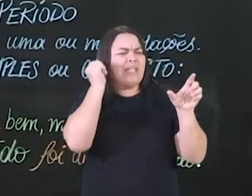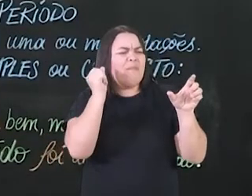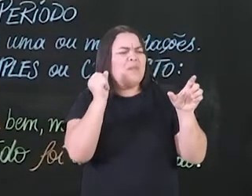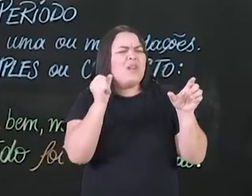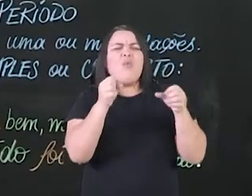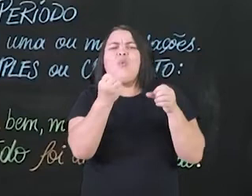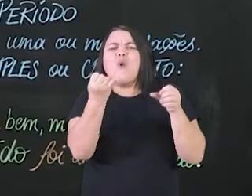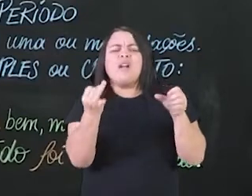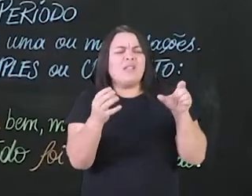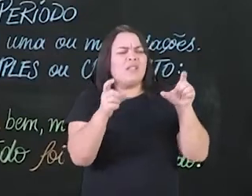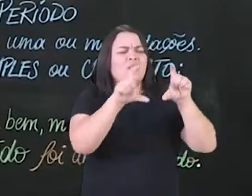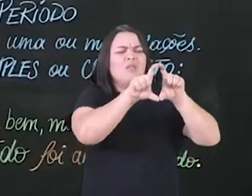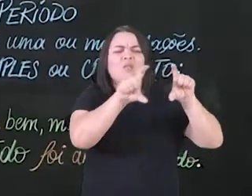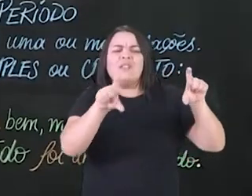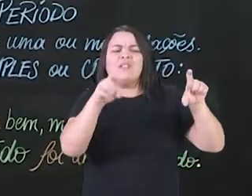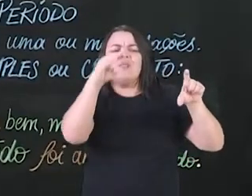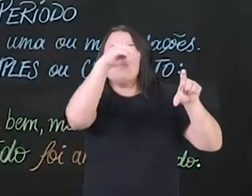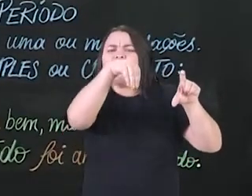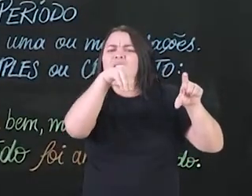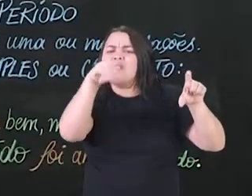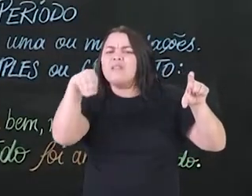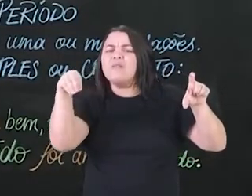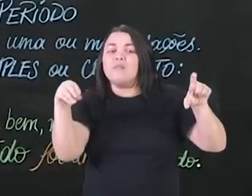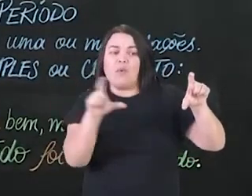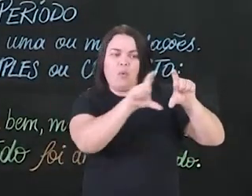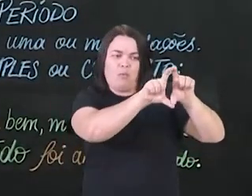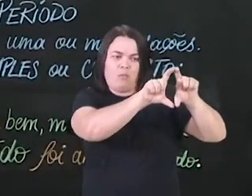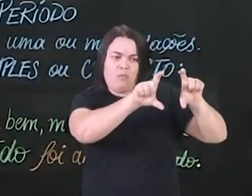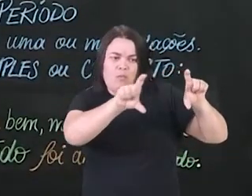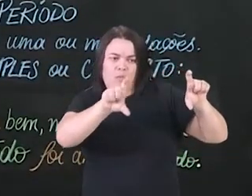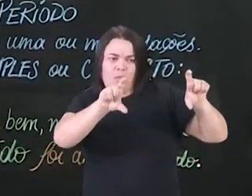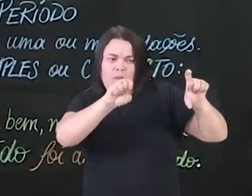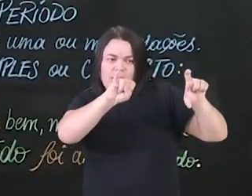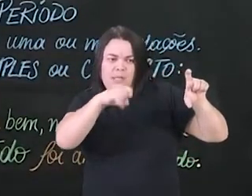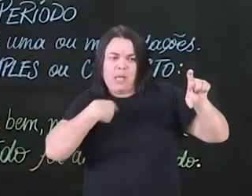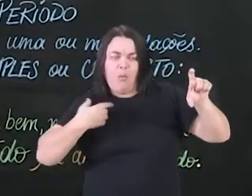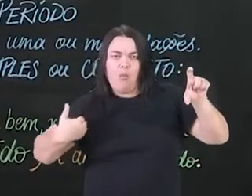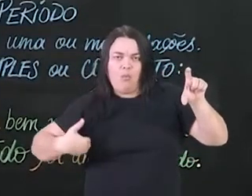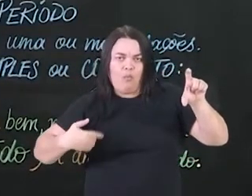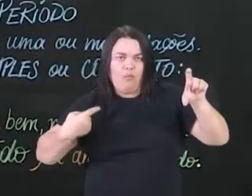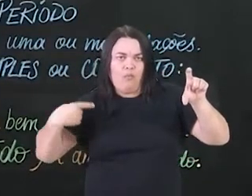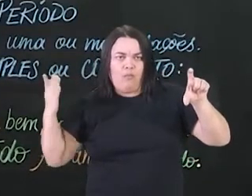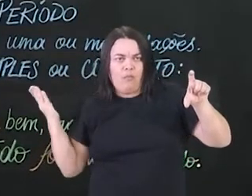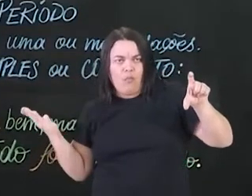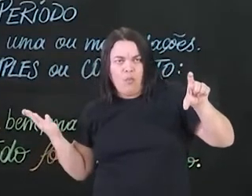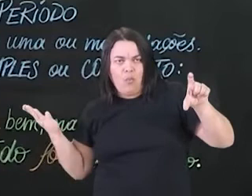de verbos. Nesse caso aqui, eu tenho se eu for à praia,